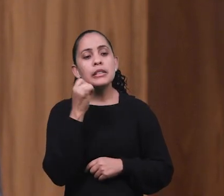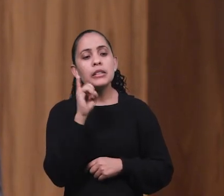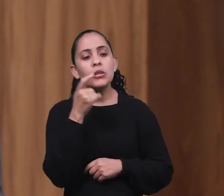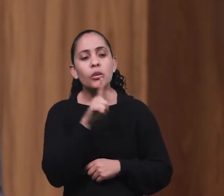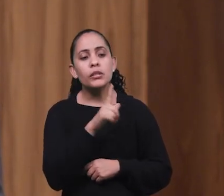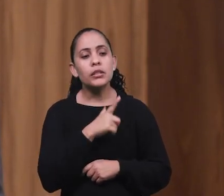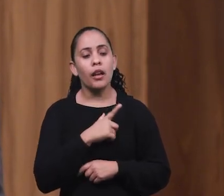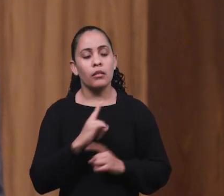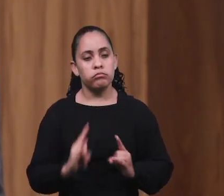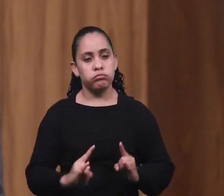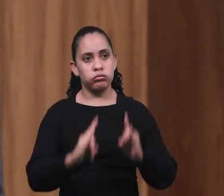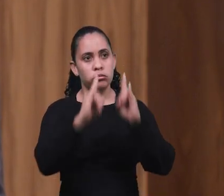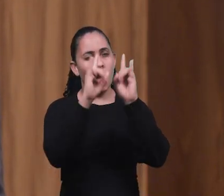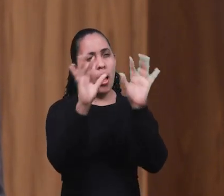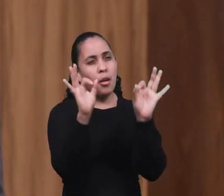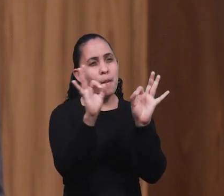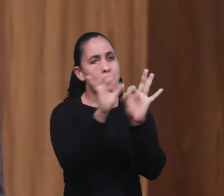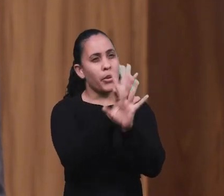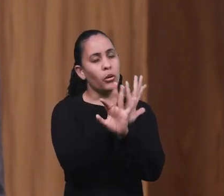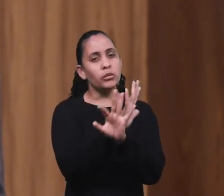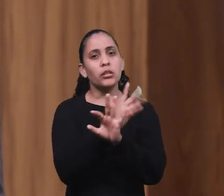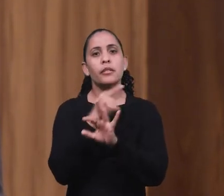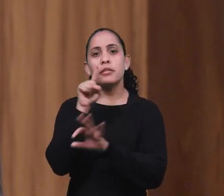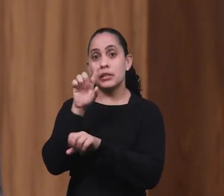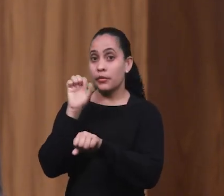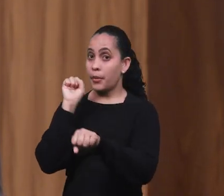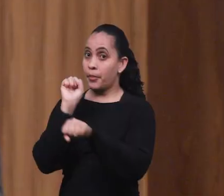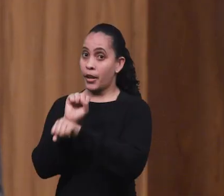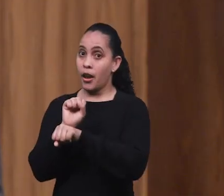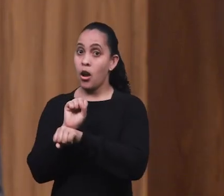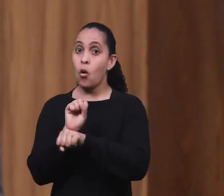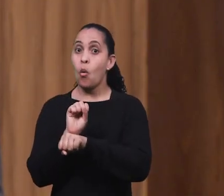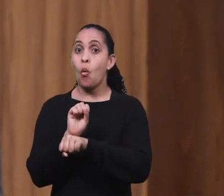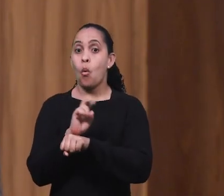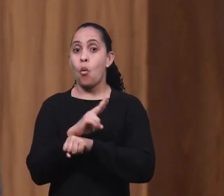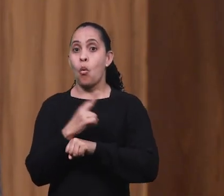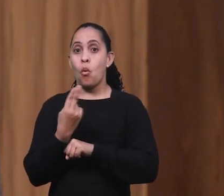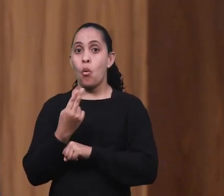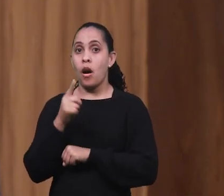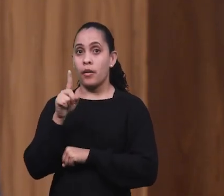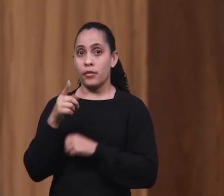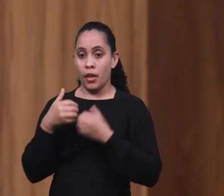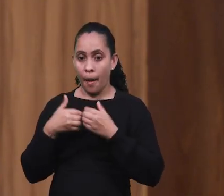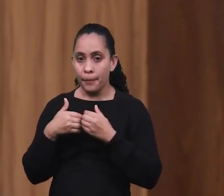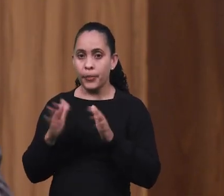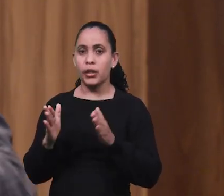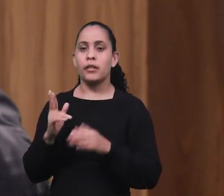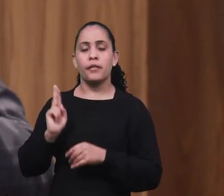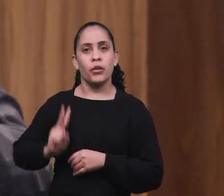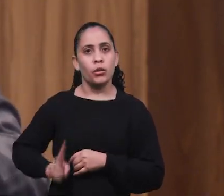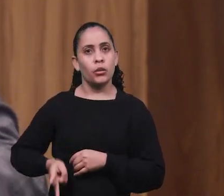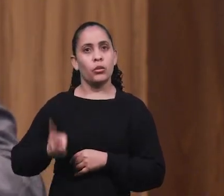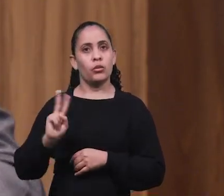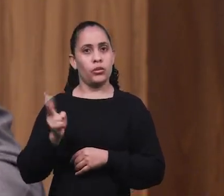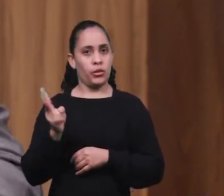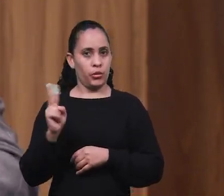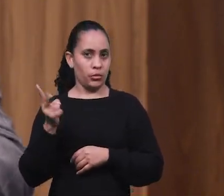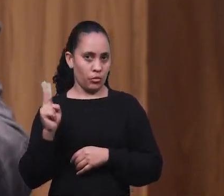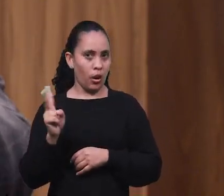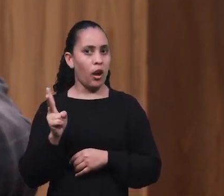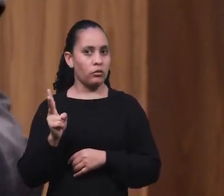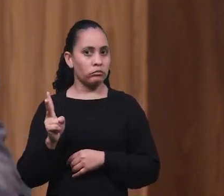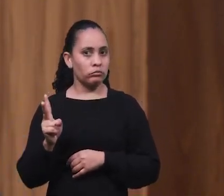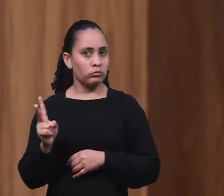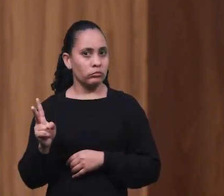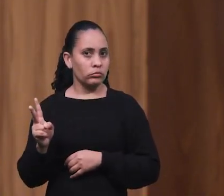se tem com o que acabar ou como acabar. Você vai parar pela metade ou é algo que você está abrindo que você vai